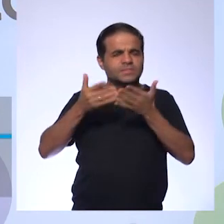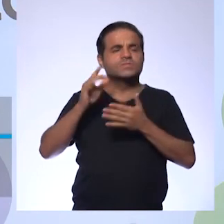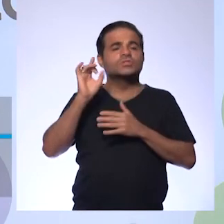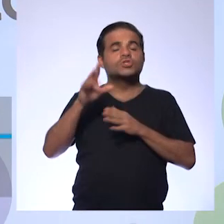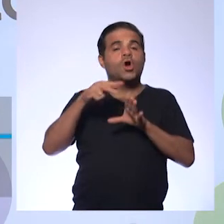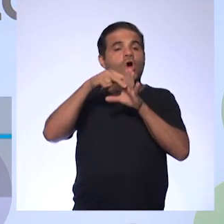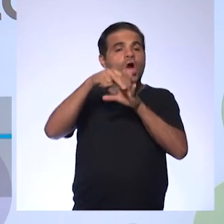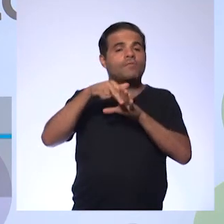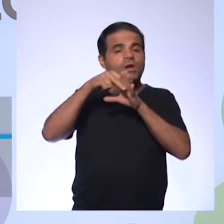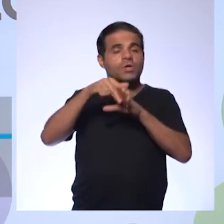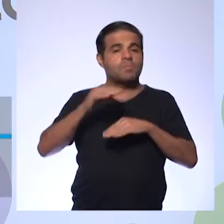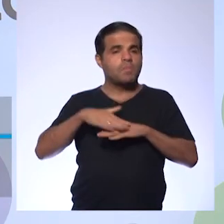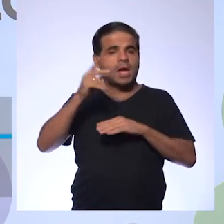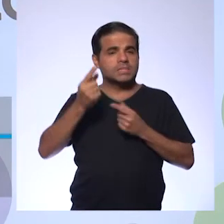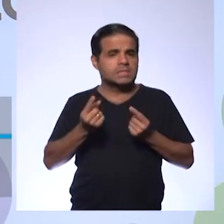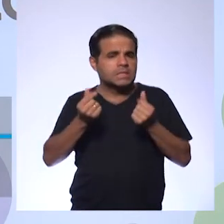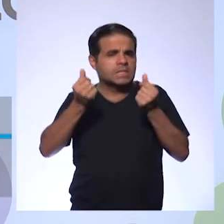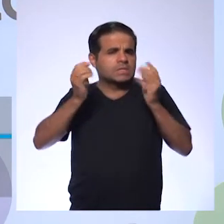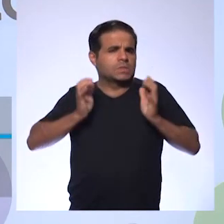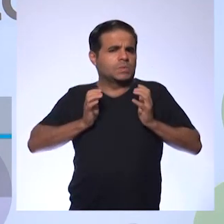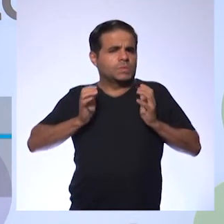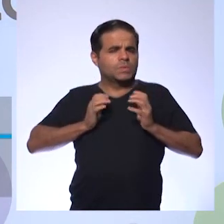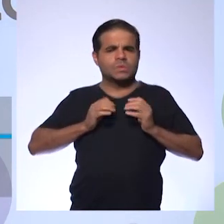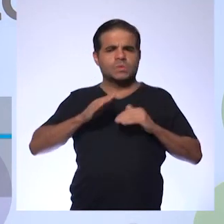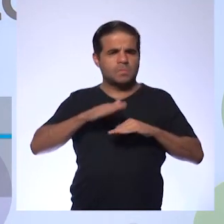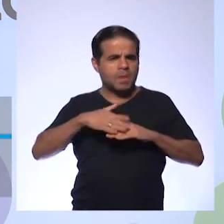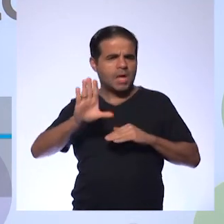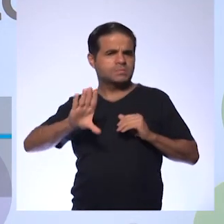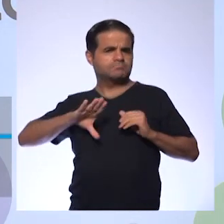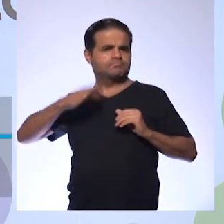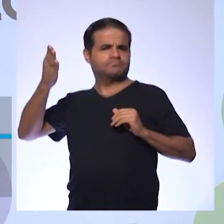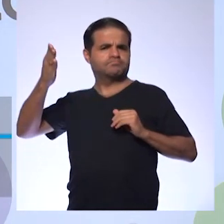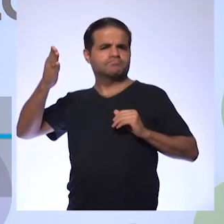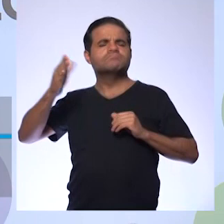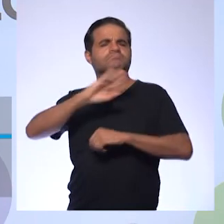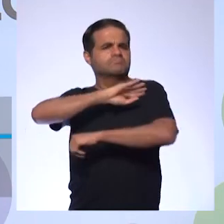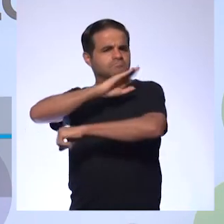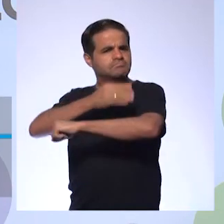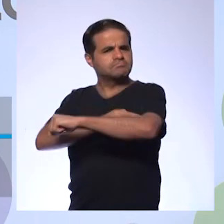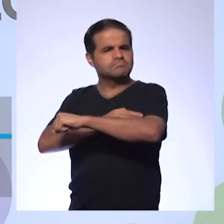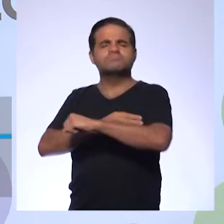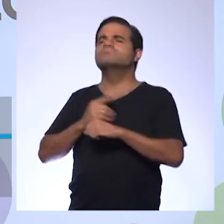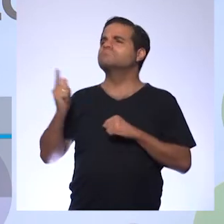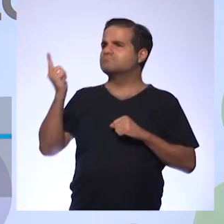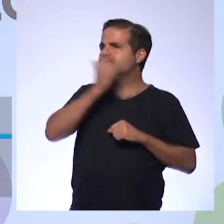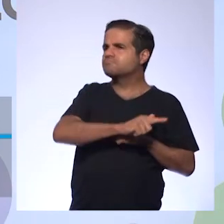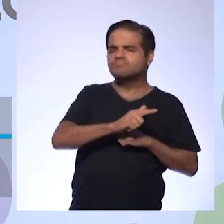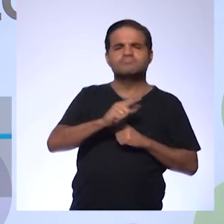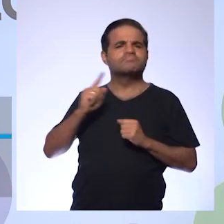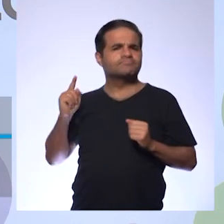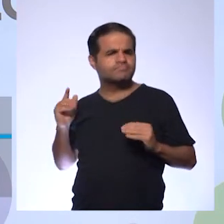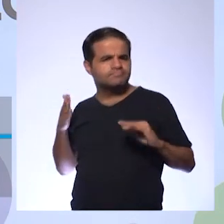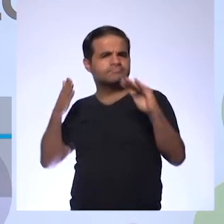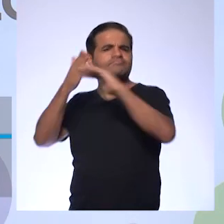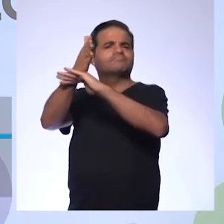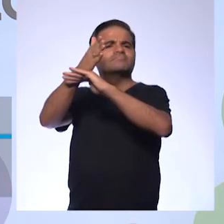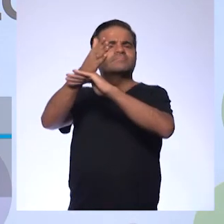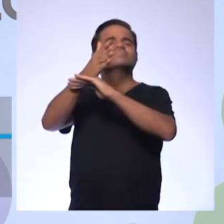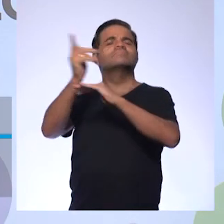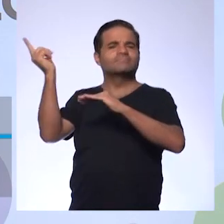o cavaleiro mais nobre, mais valente, ele conseguiria, né, alcançar, ele